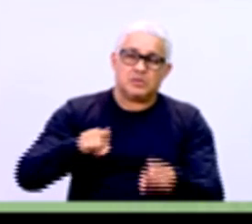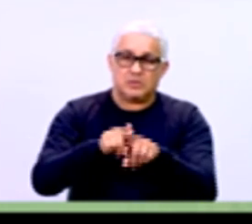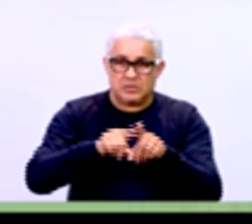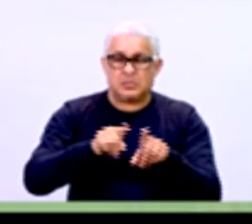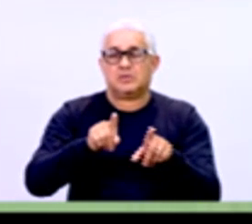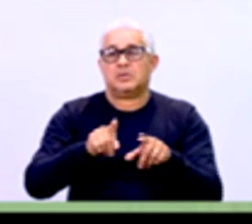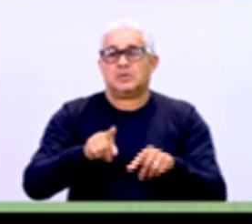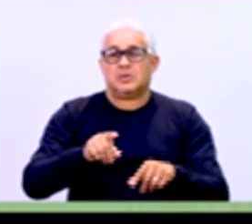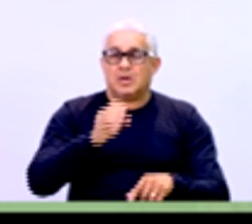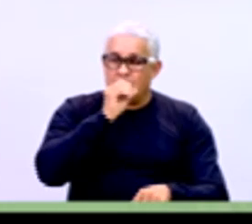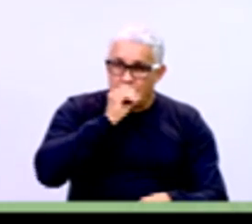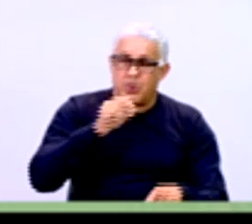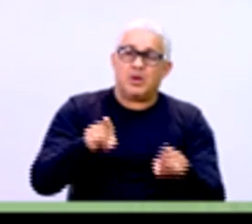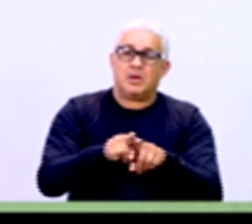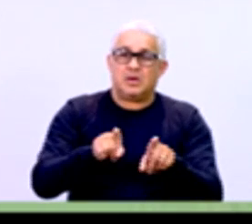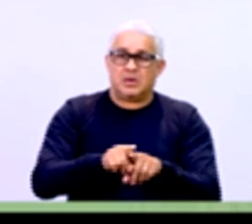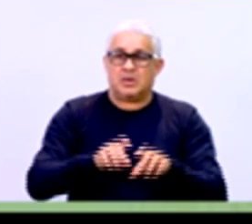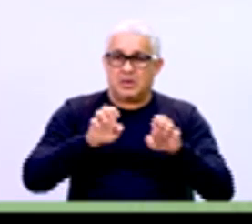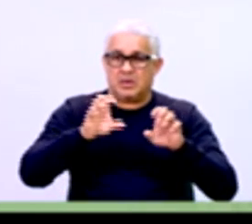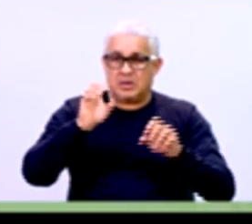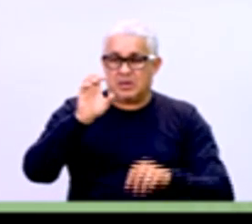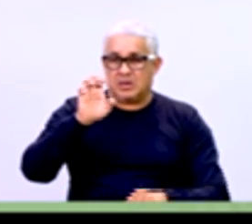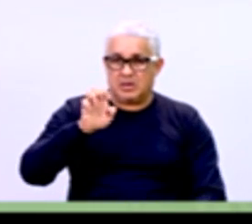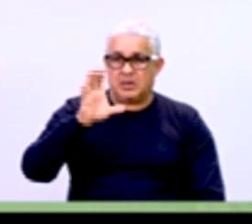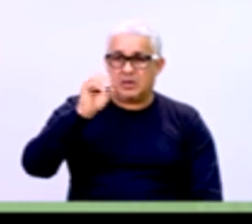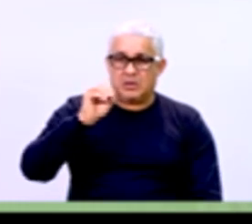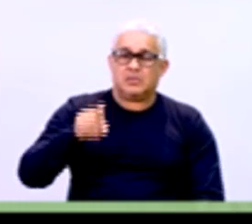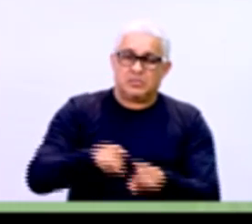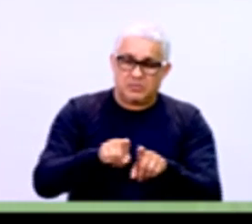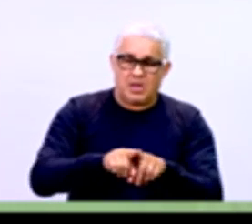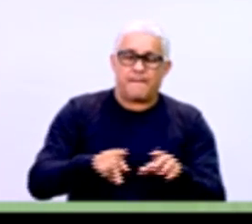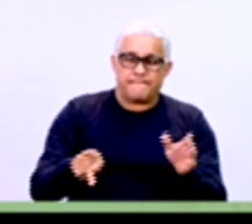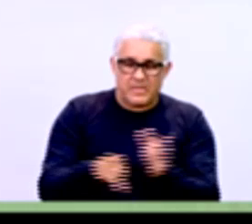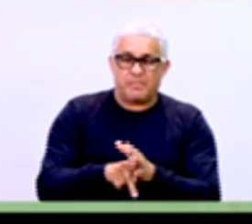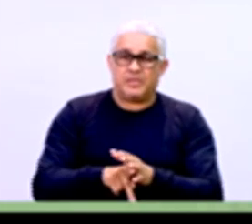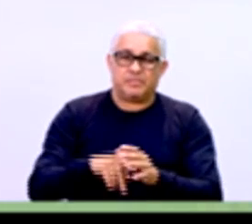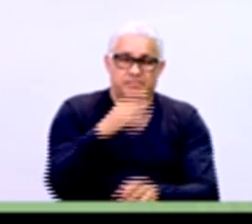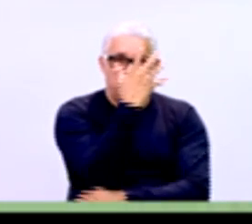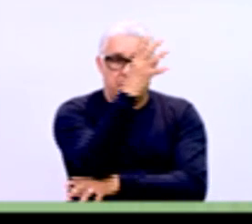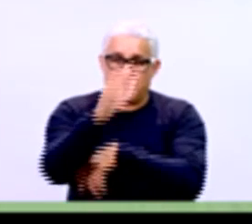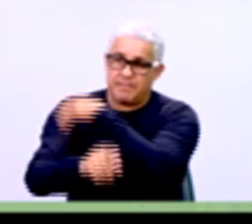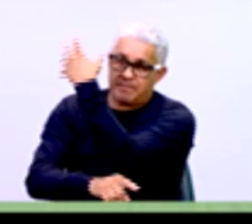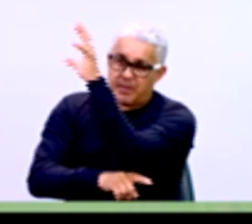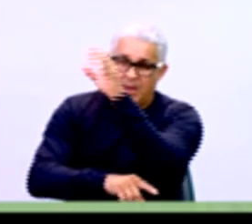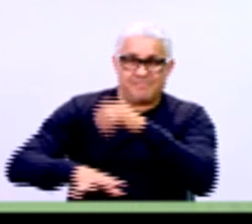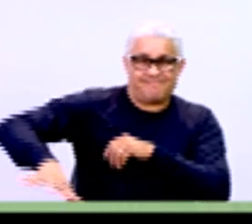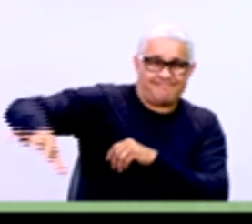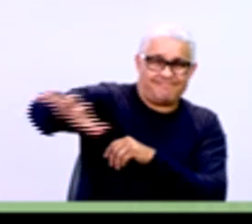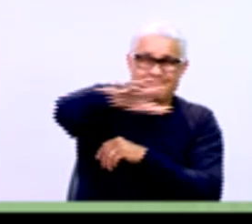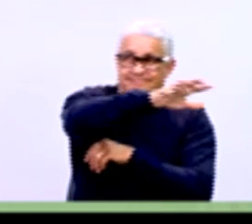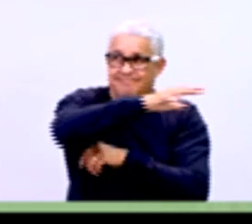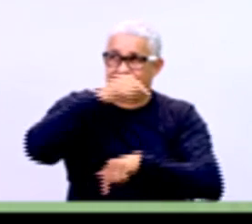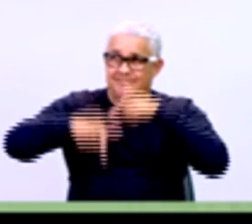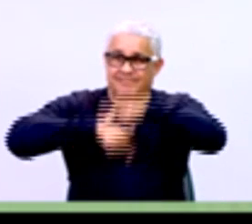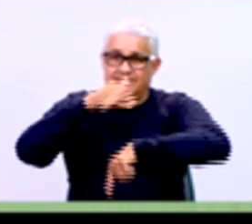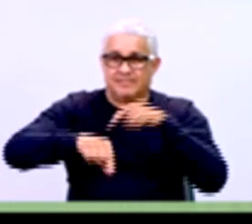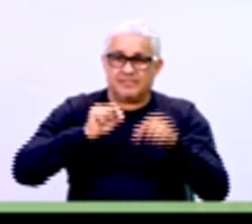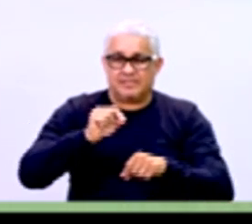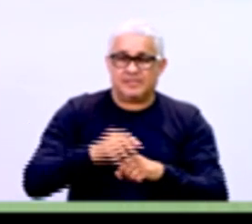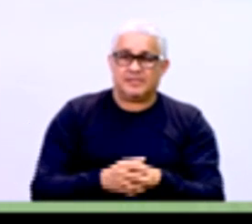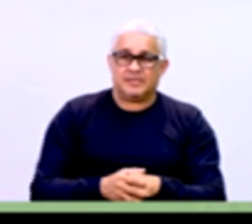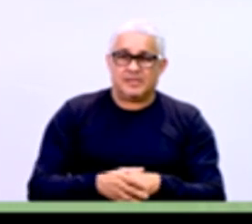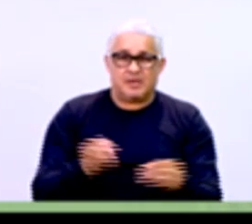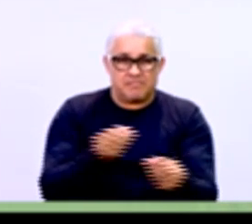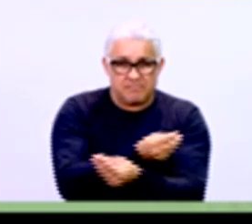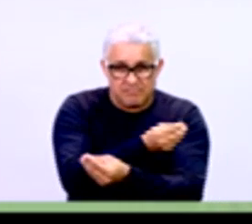por exemplo, a produção mais limpa. A dimensão ecológica, aí trabalha-se, por exemplo, com a questão da geração e